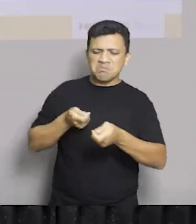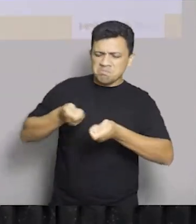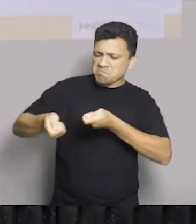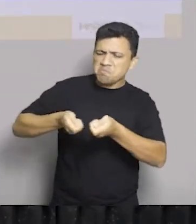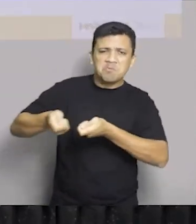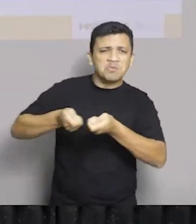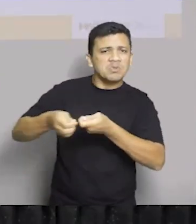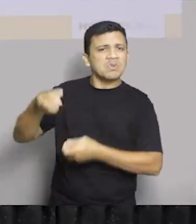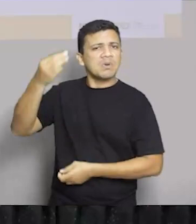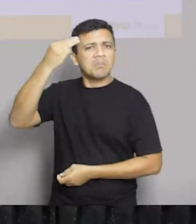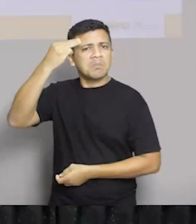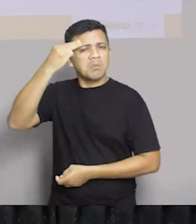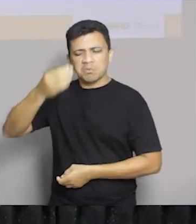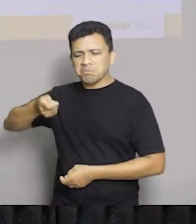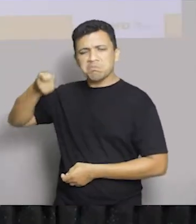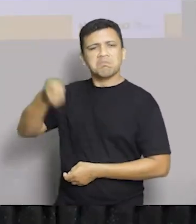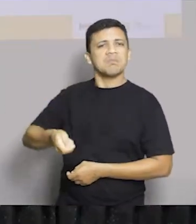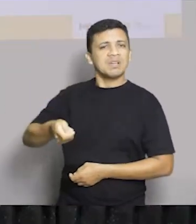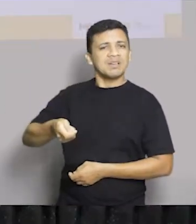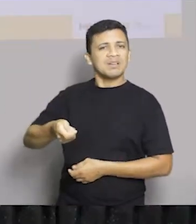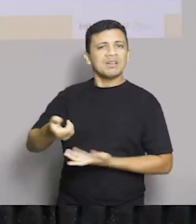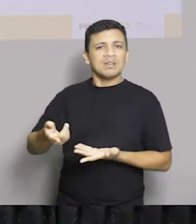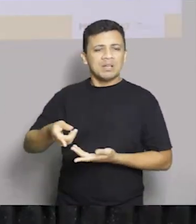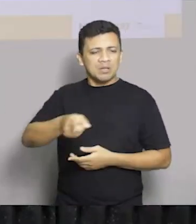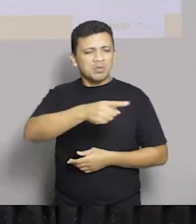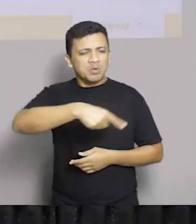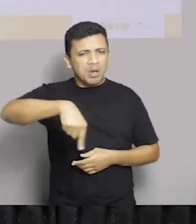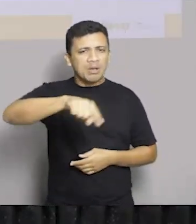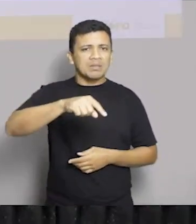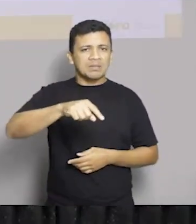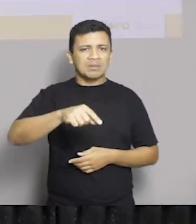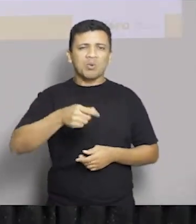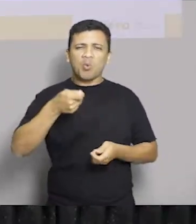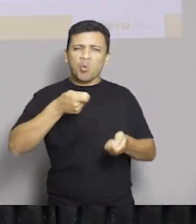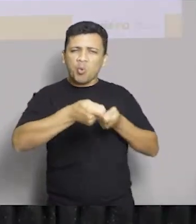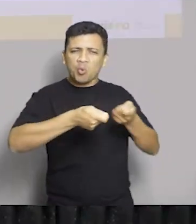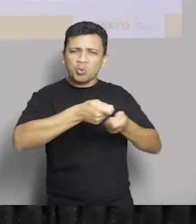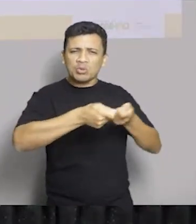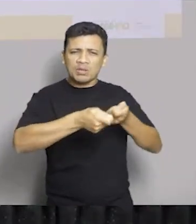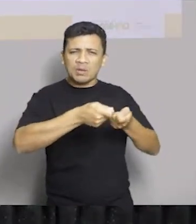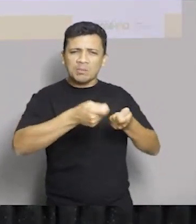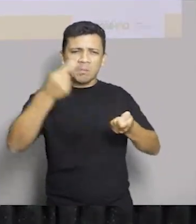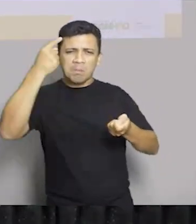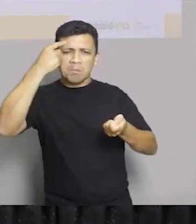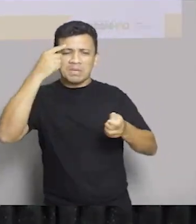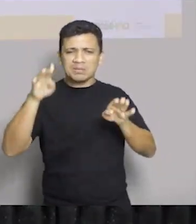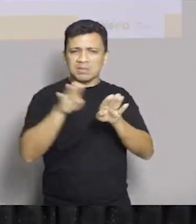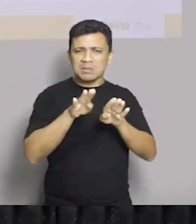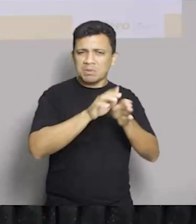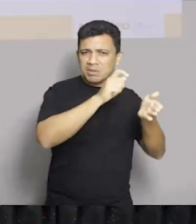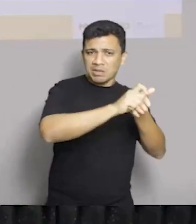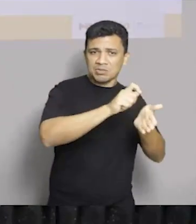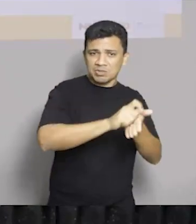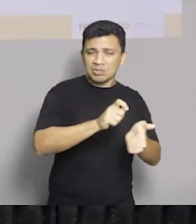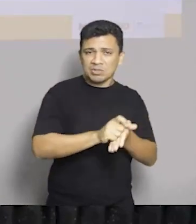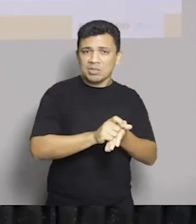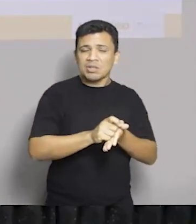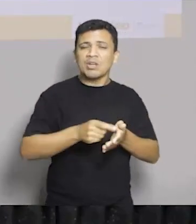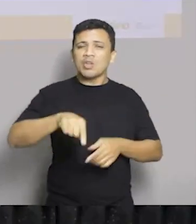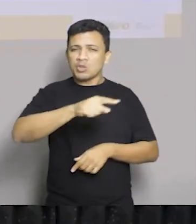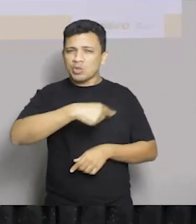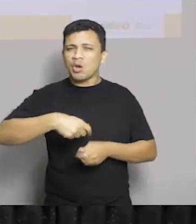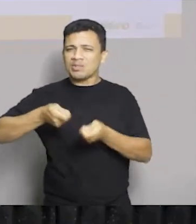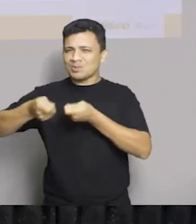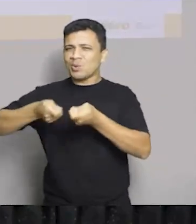dessa forma se nós controlamos o que as pessoas pensam e nós controlamos o que as pessoas registram então a gente controla o passado